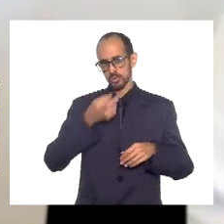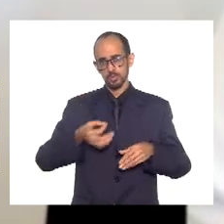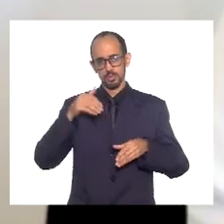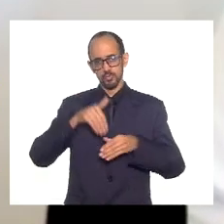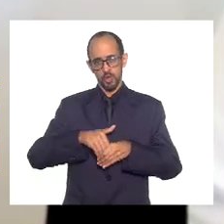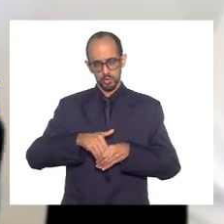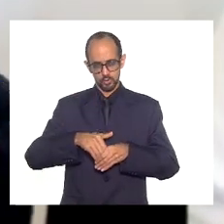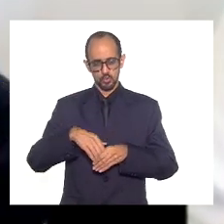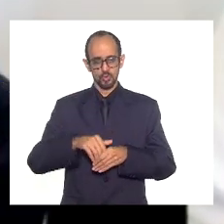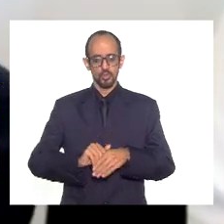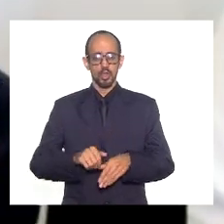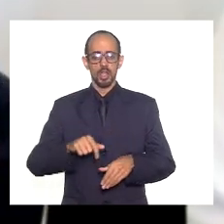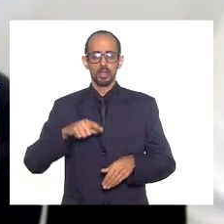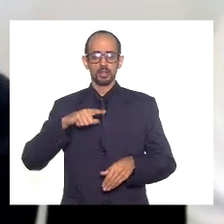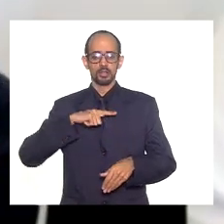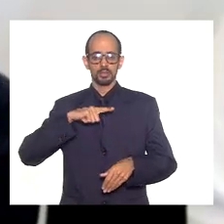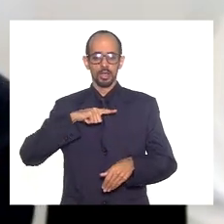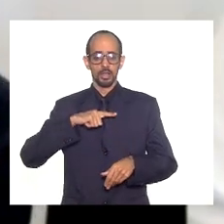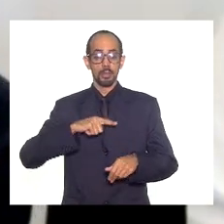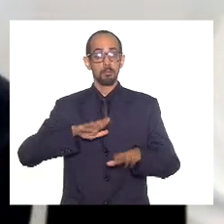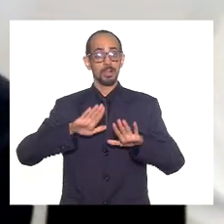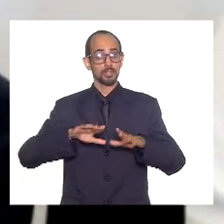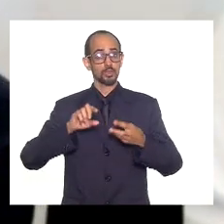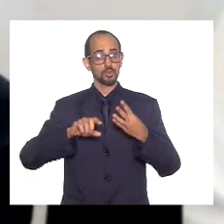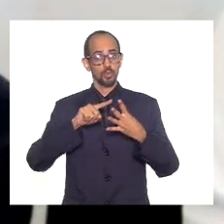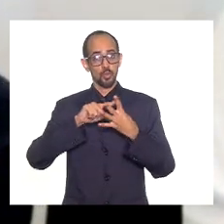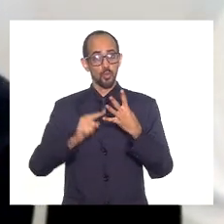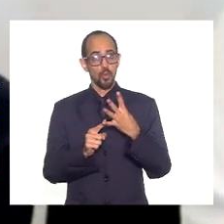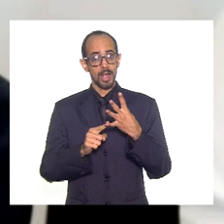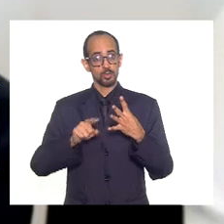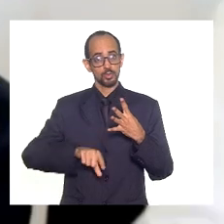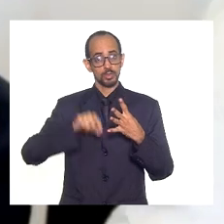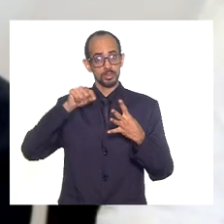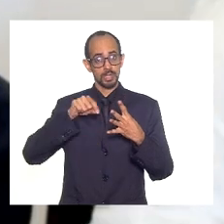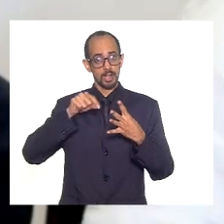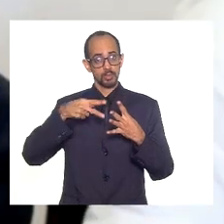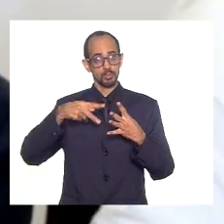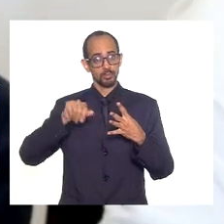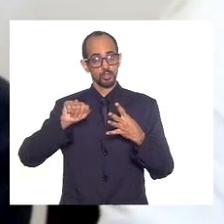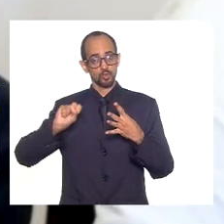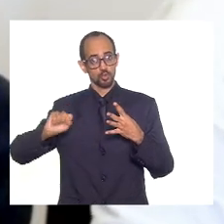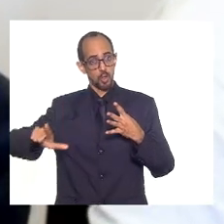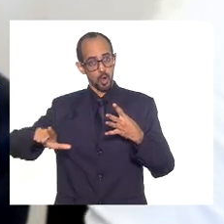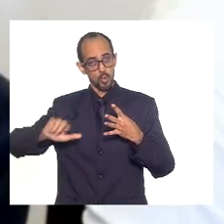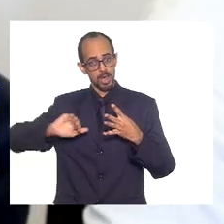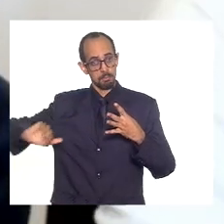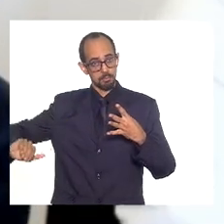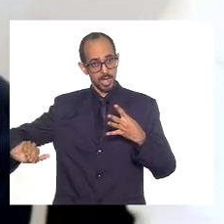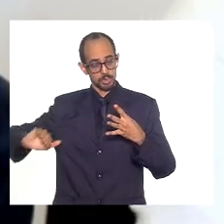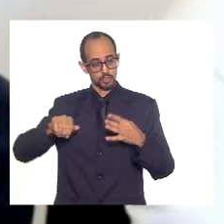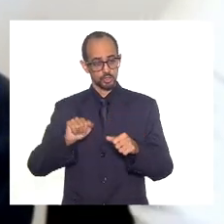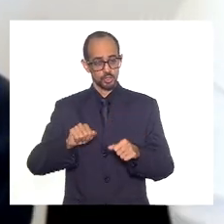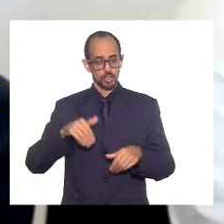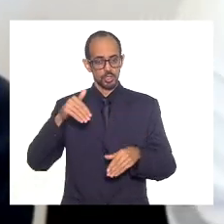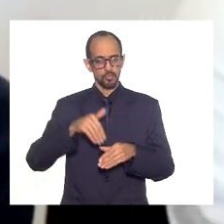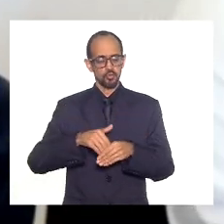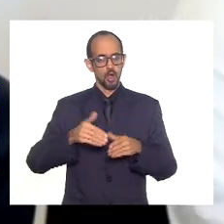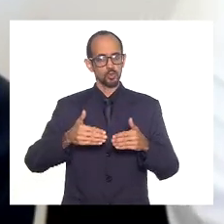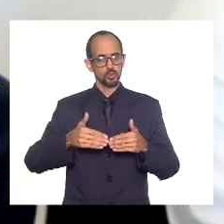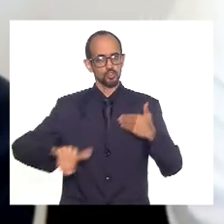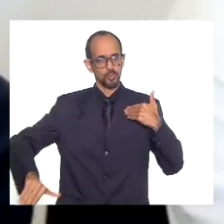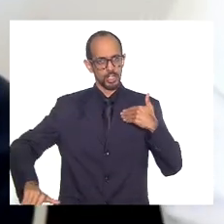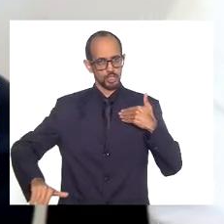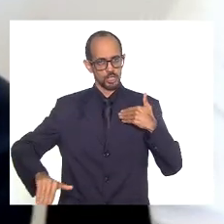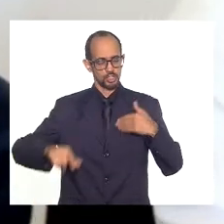em votação substitutivo, salvo os quatro destaques do PSOL. Se os que aprovam, permaneçam como estão, aprovado. Algum voto divergente do